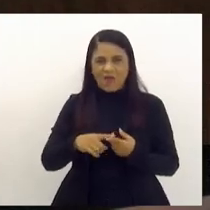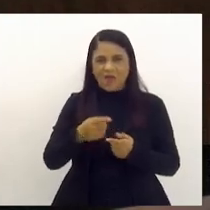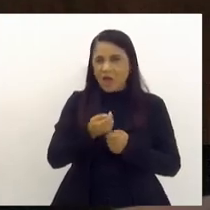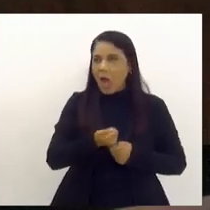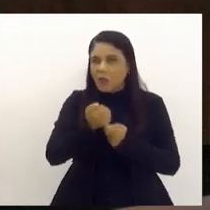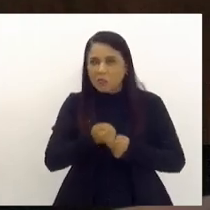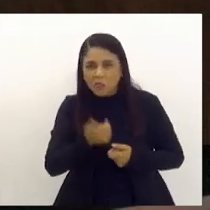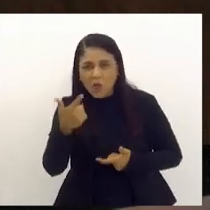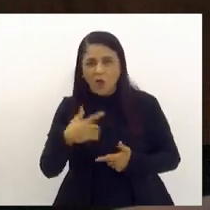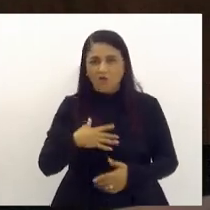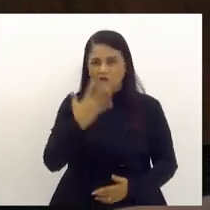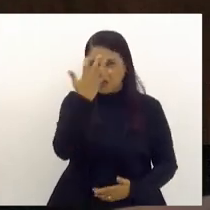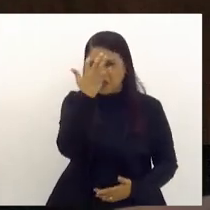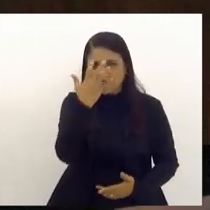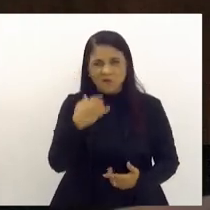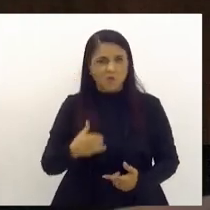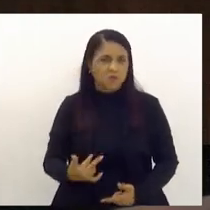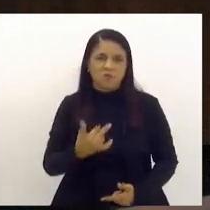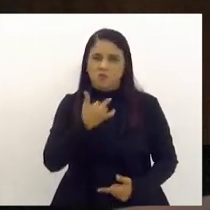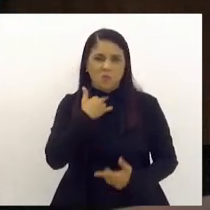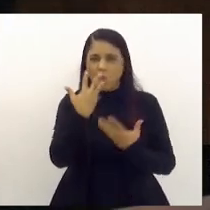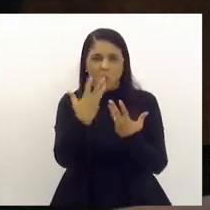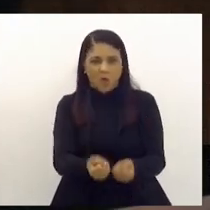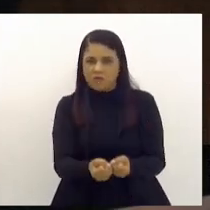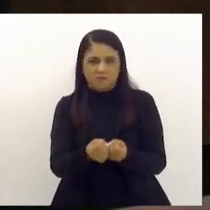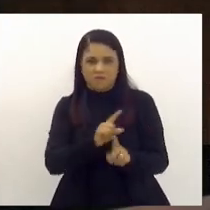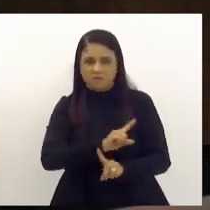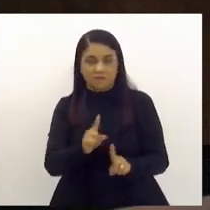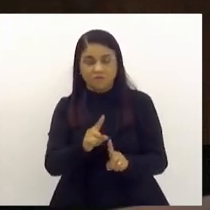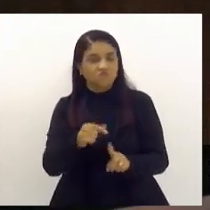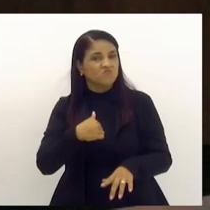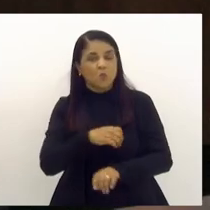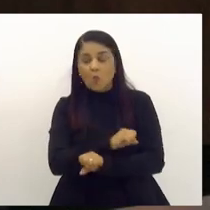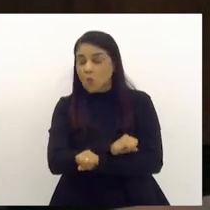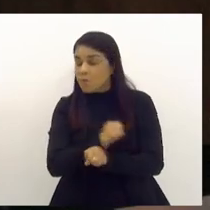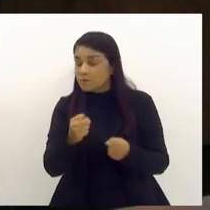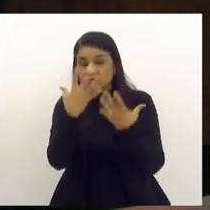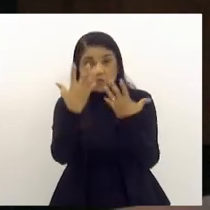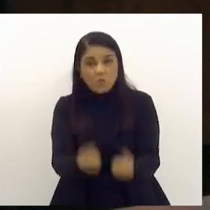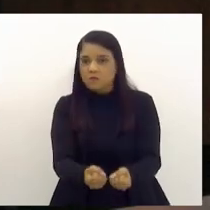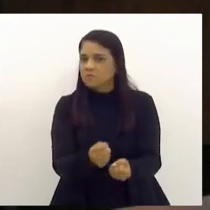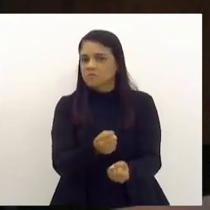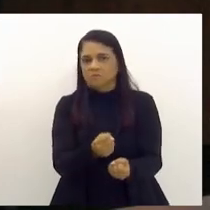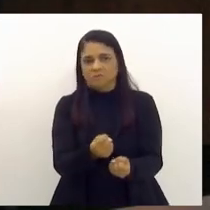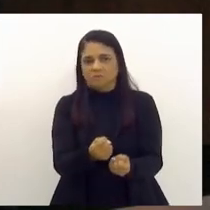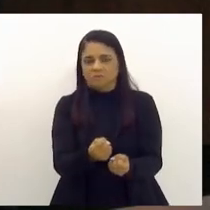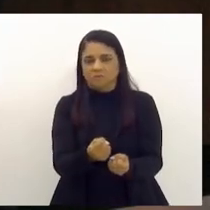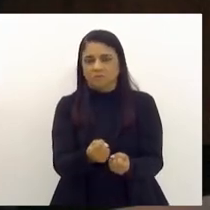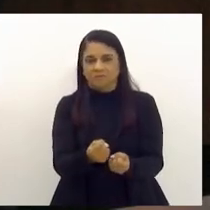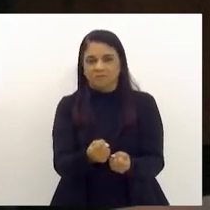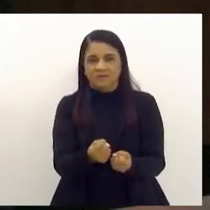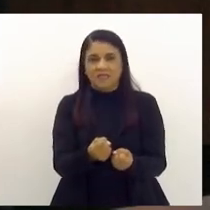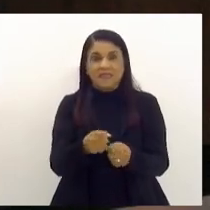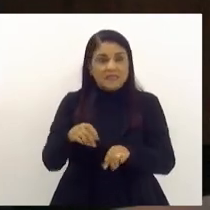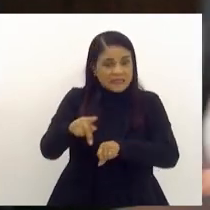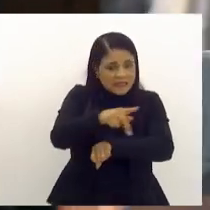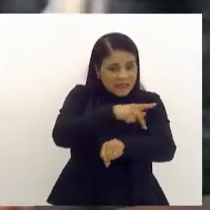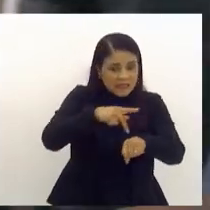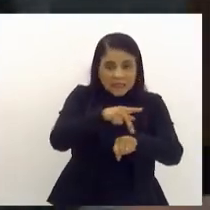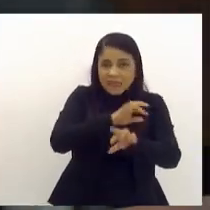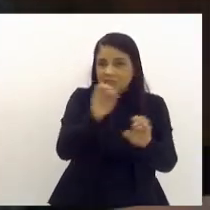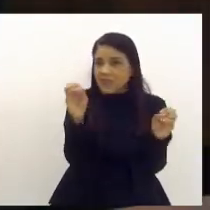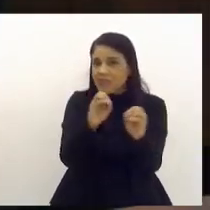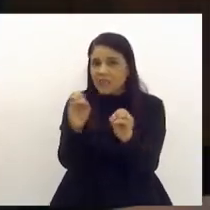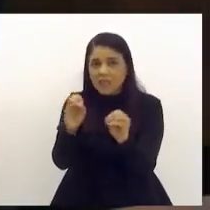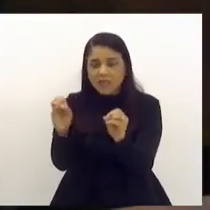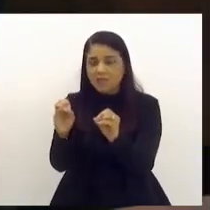pode. Isso não é cabível, não é concebível em nenhum país que quer